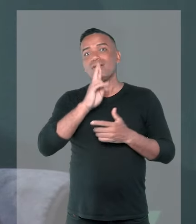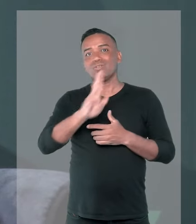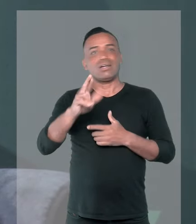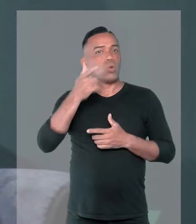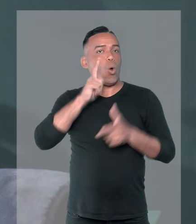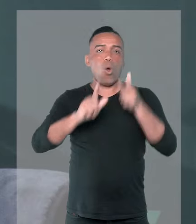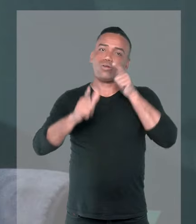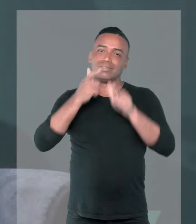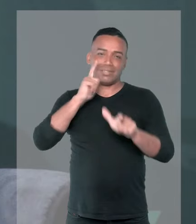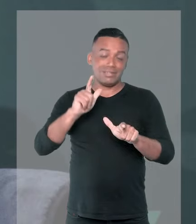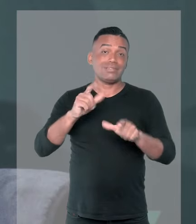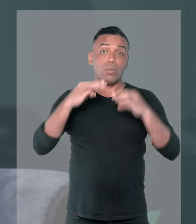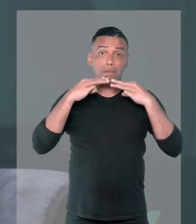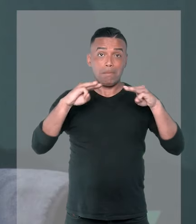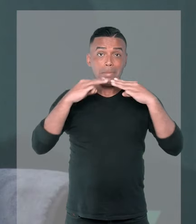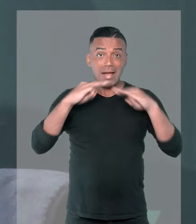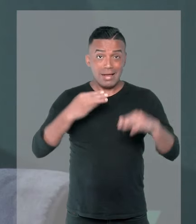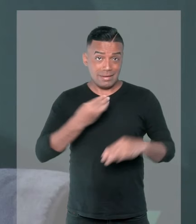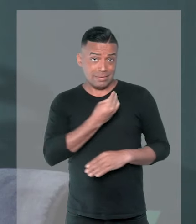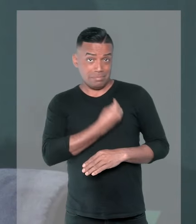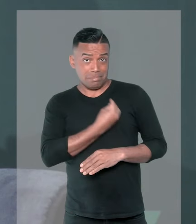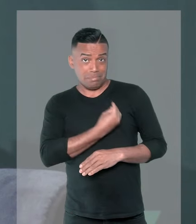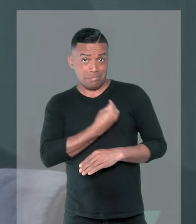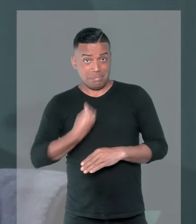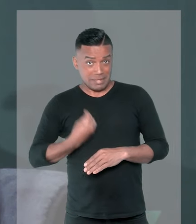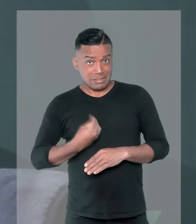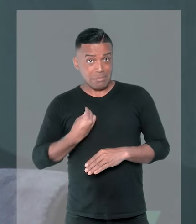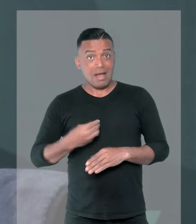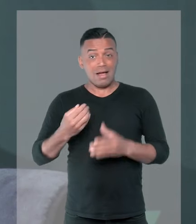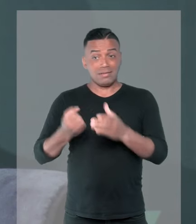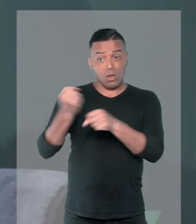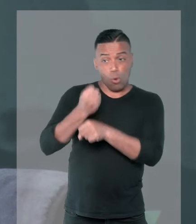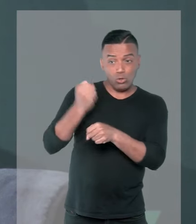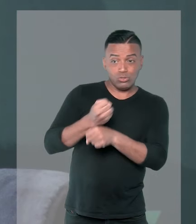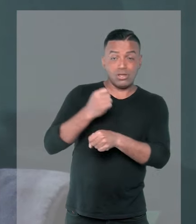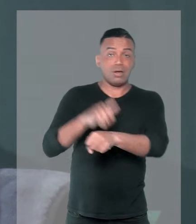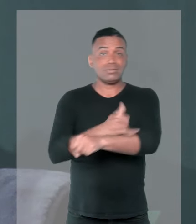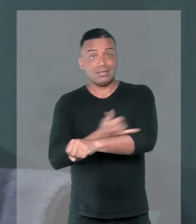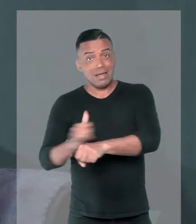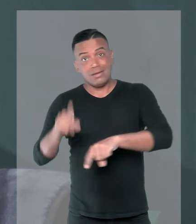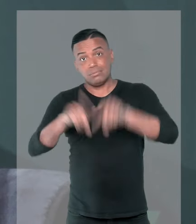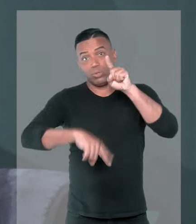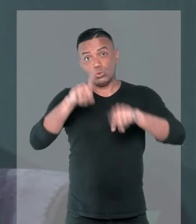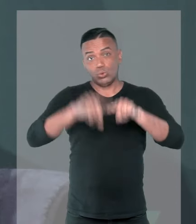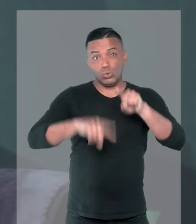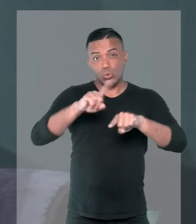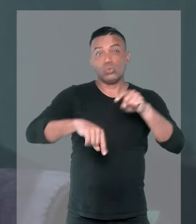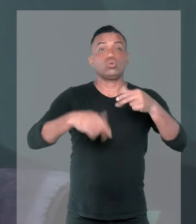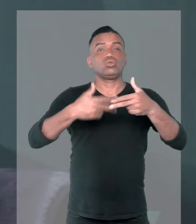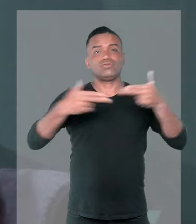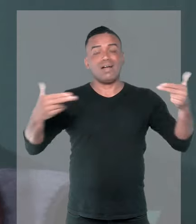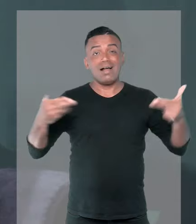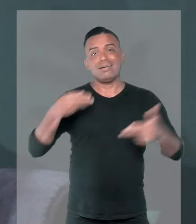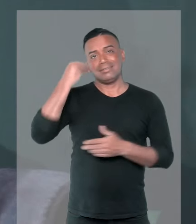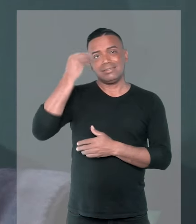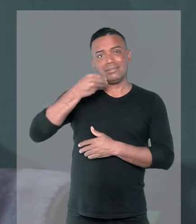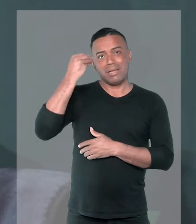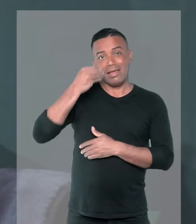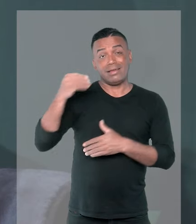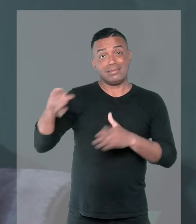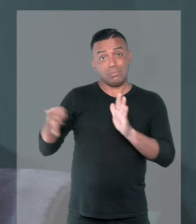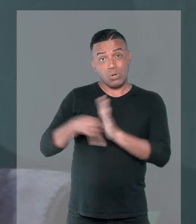negócio a gente acha que o marketing tem que participar da construção estratégica do negócio dos seus produtos serviços experiências da própria